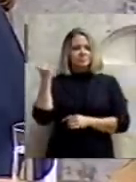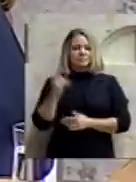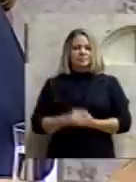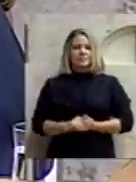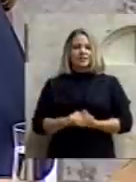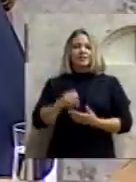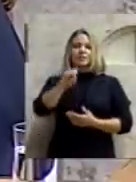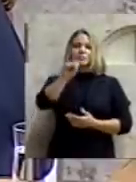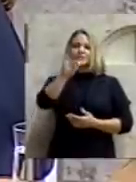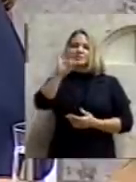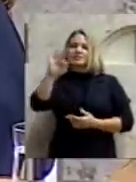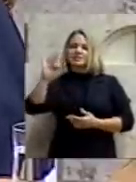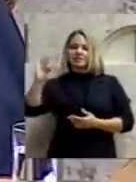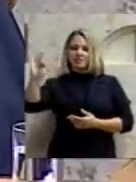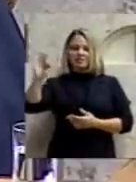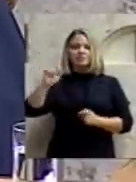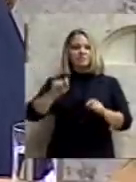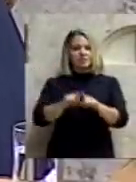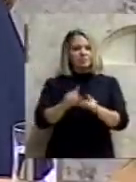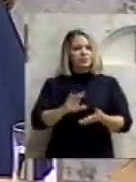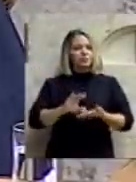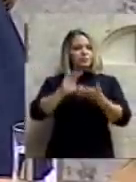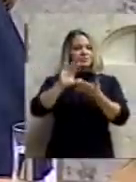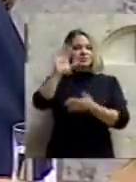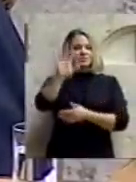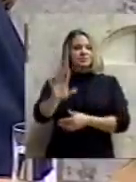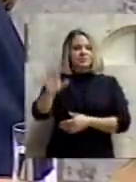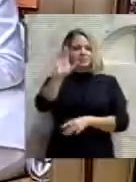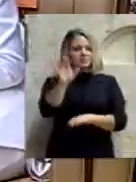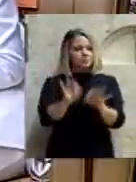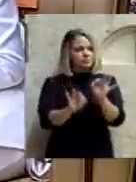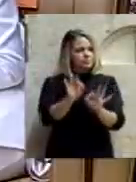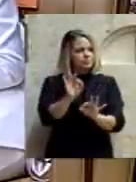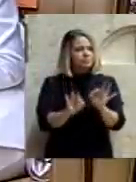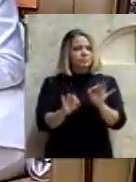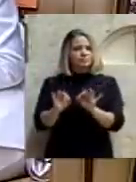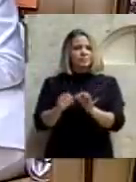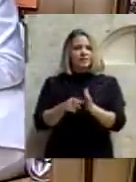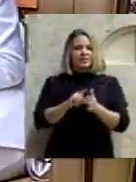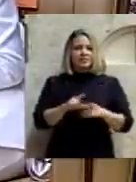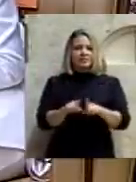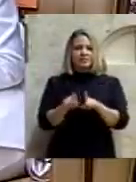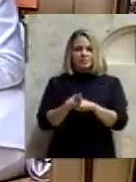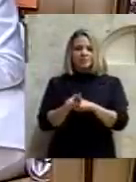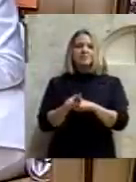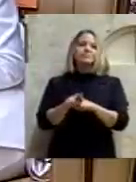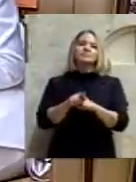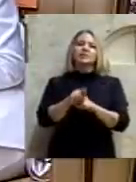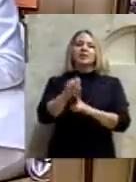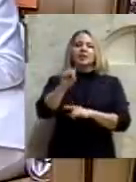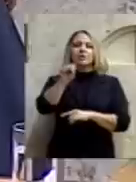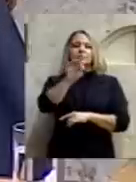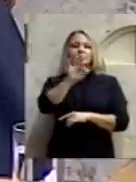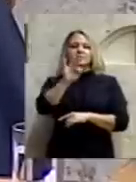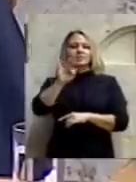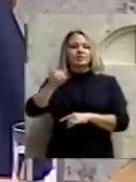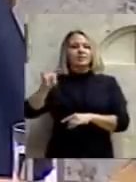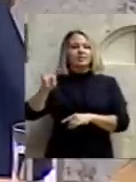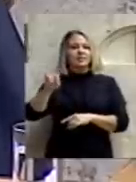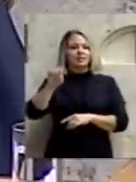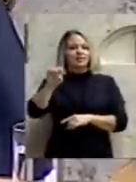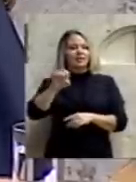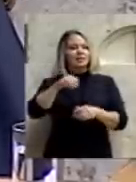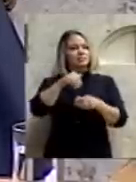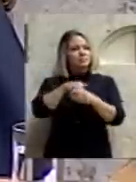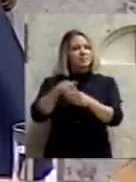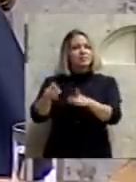No Supremo Tribunal Federal, como no Conselho Nacional de Justiça e antes no Tribunal Superior Eleitoral, sua